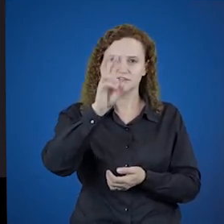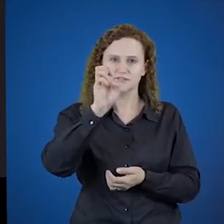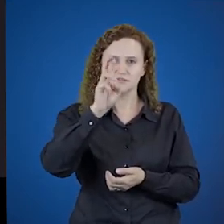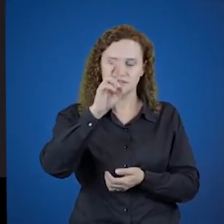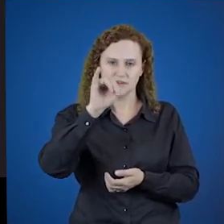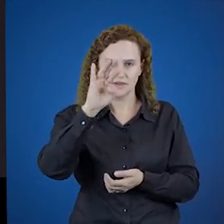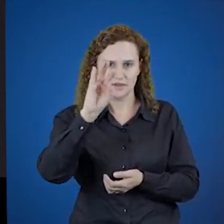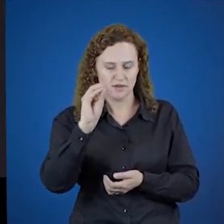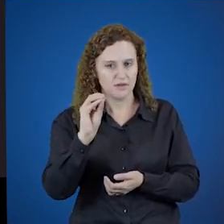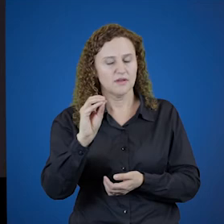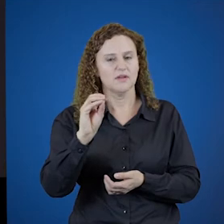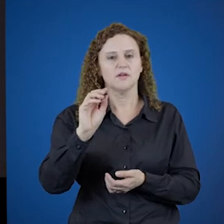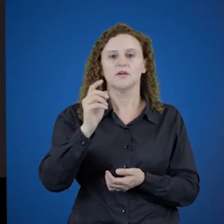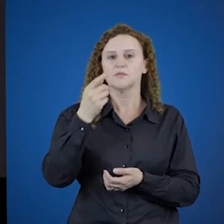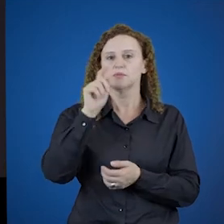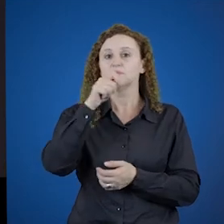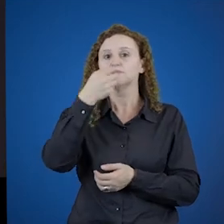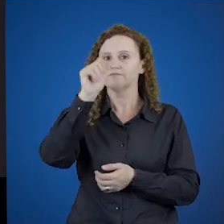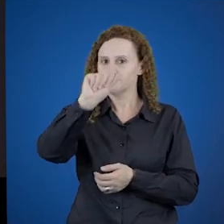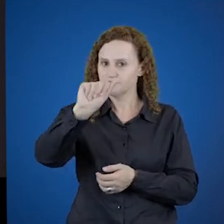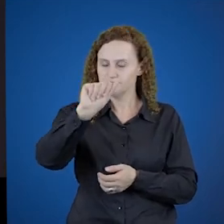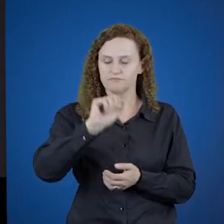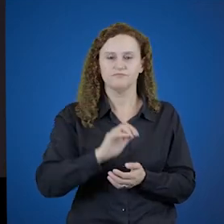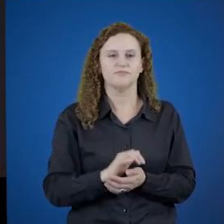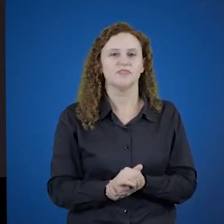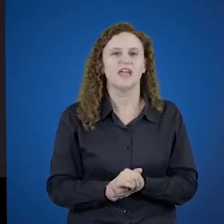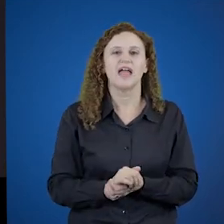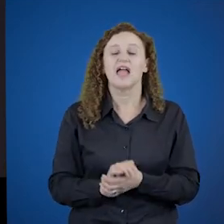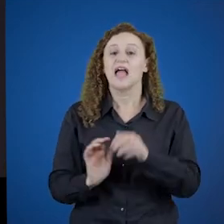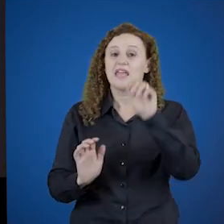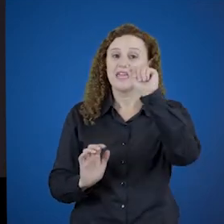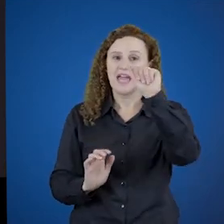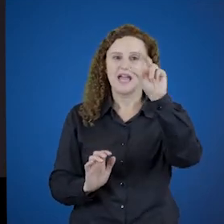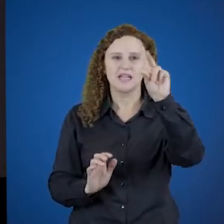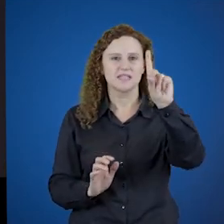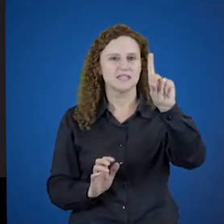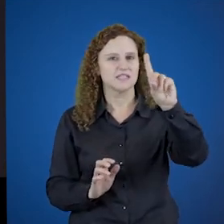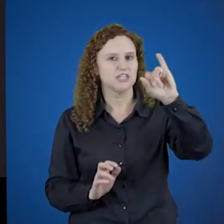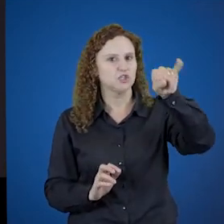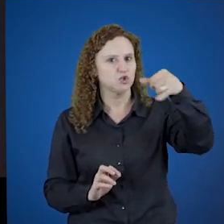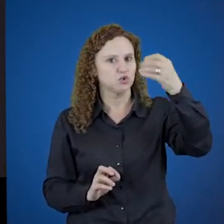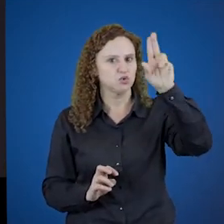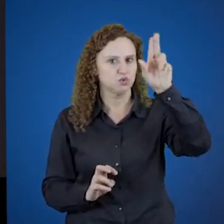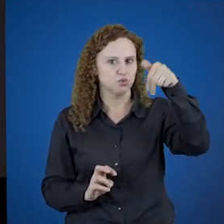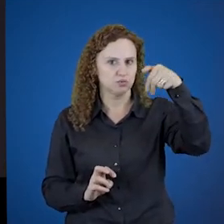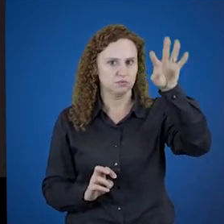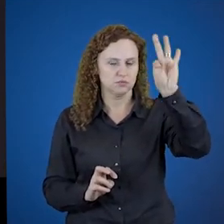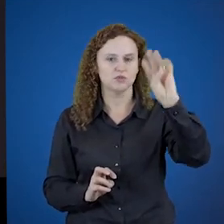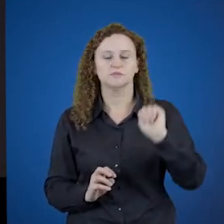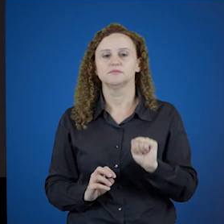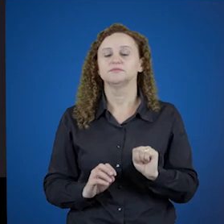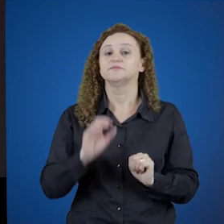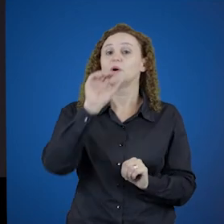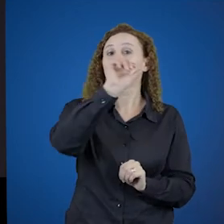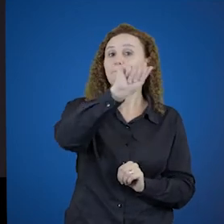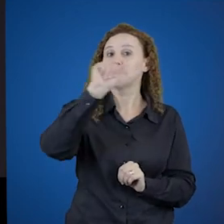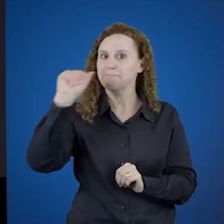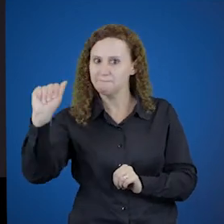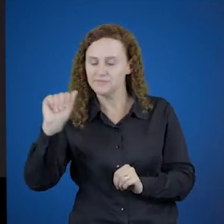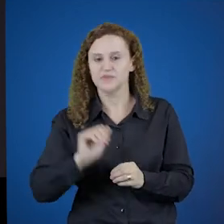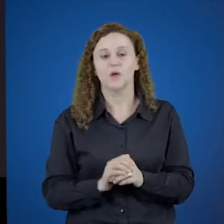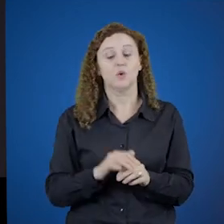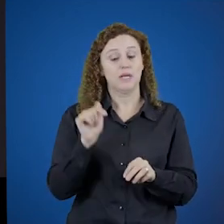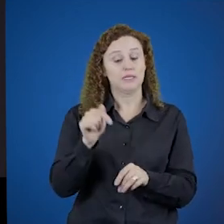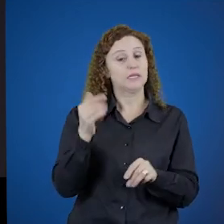parado o caso ablativo relativo serve para traduzir a maioria dos adjuntos adverbiais